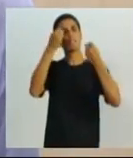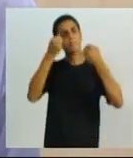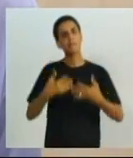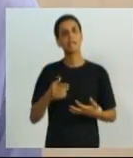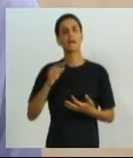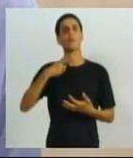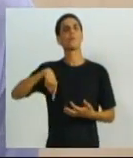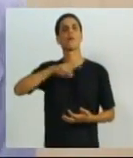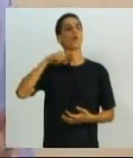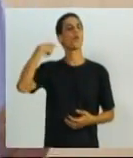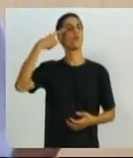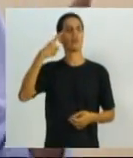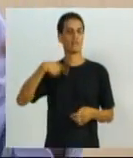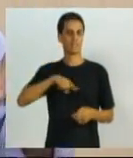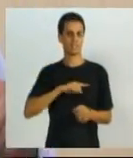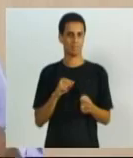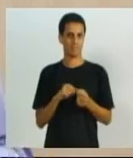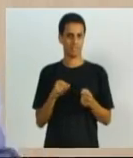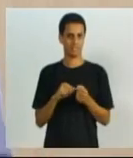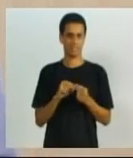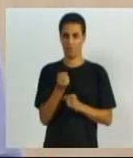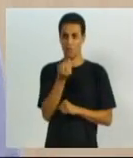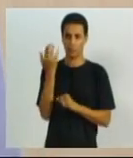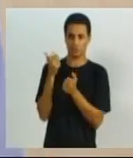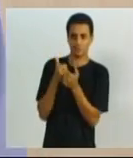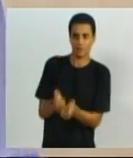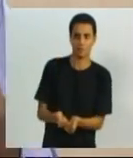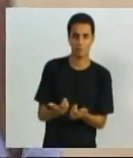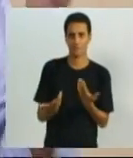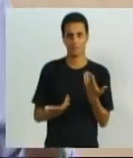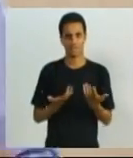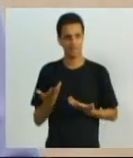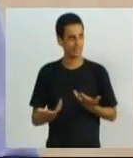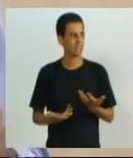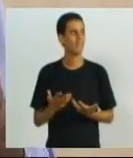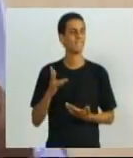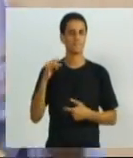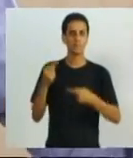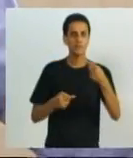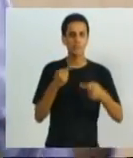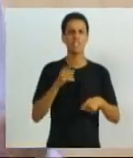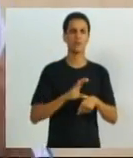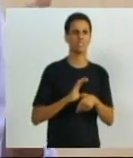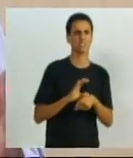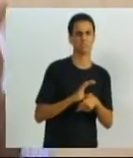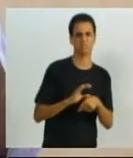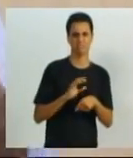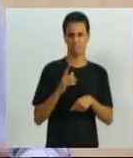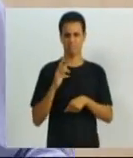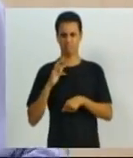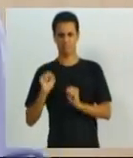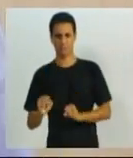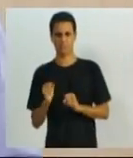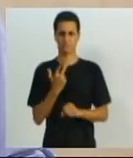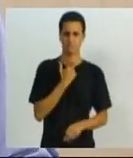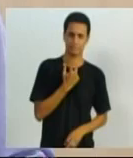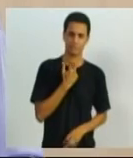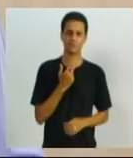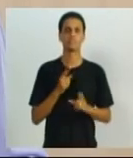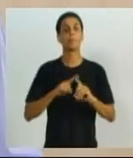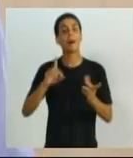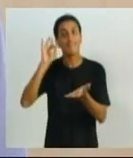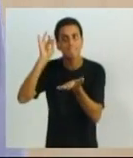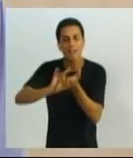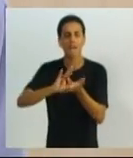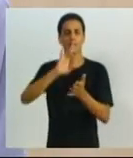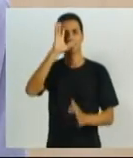fazendo, né, para aqueles que não nos acompanham, né, Marcos? Aqui vão discutir a constitucionalidade, se não pode, mas os fatos estão